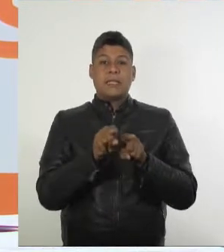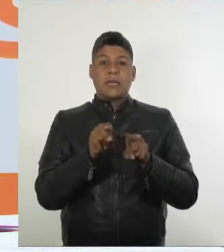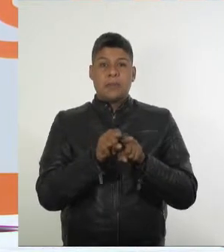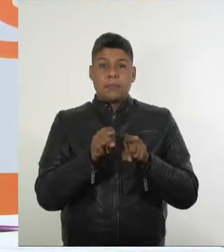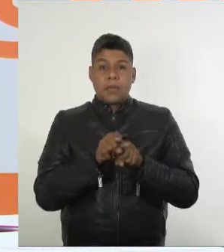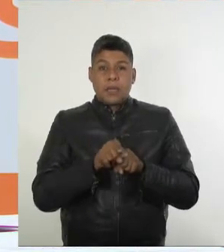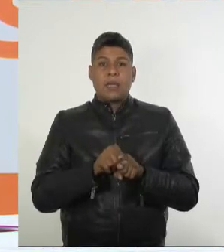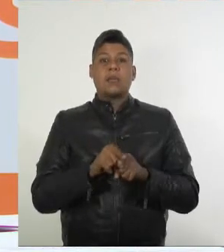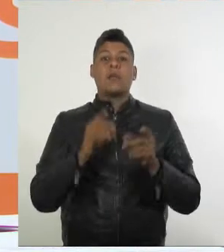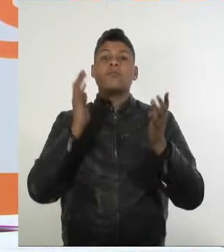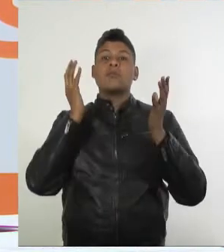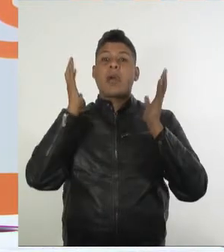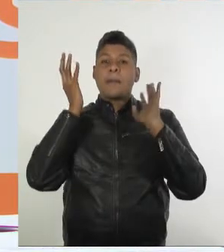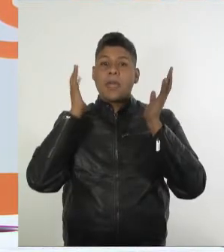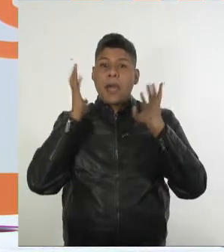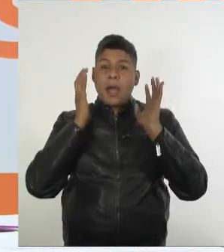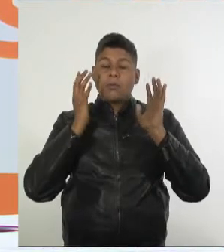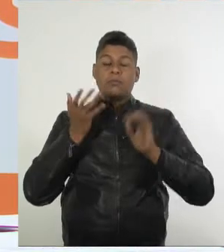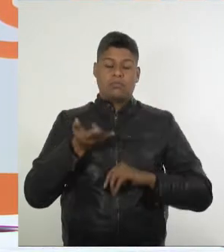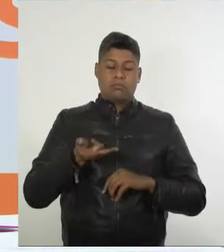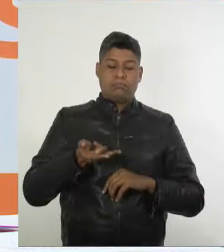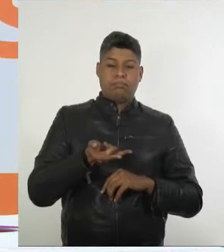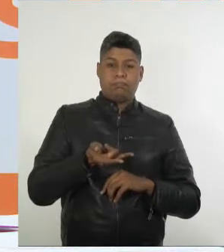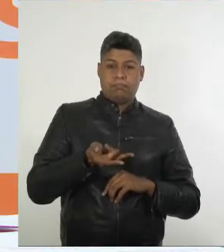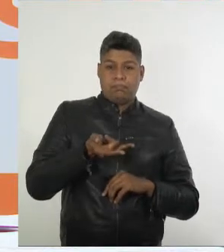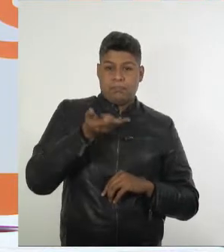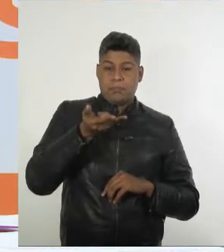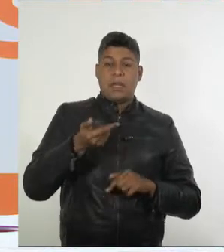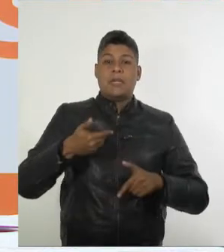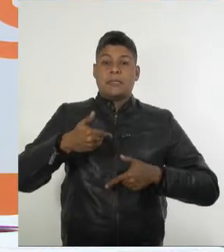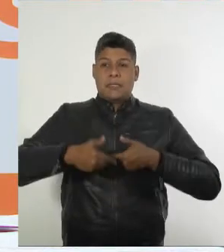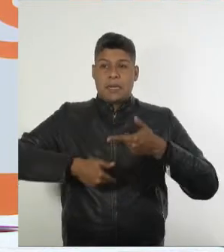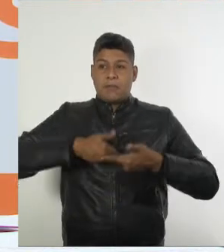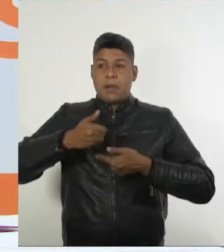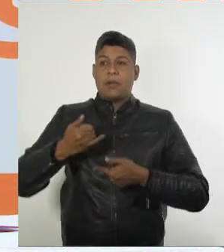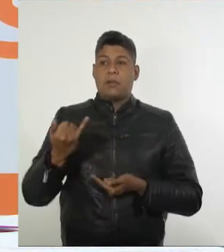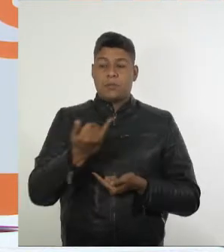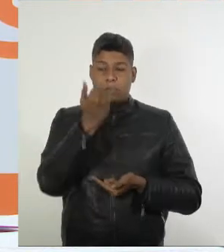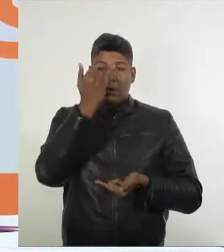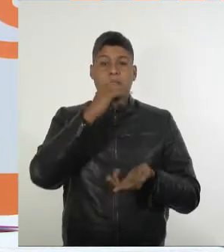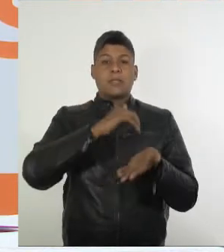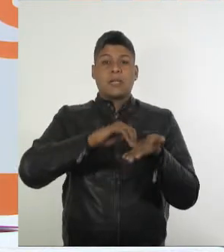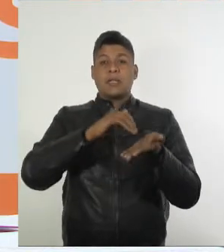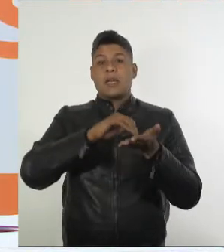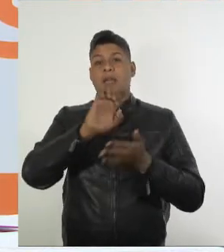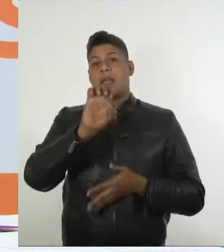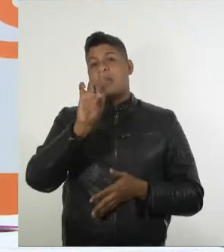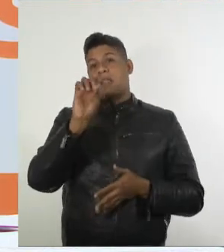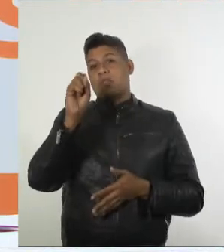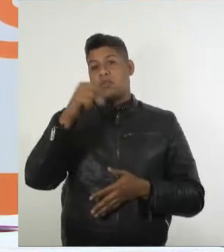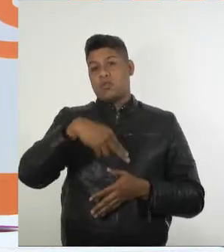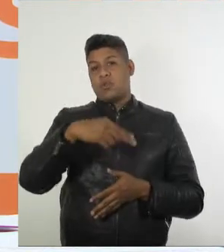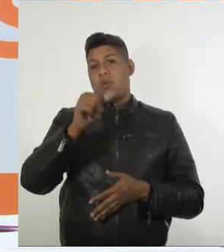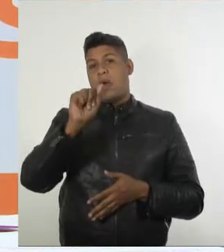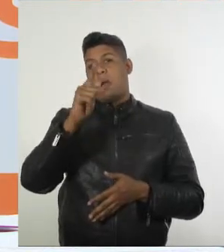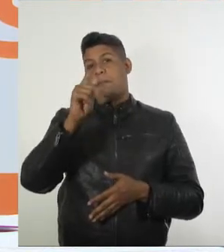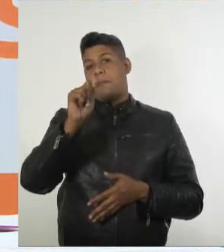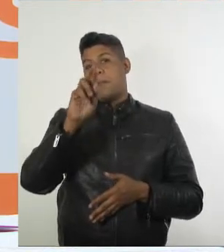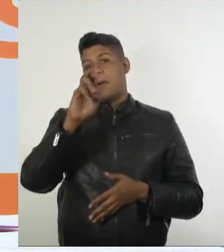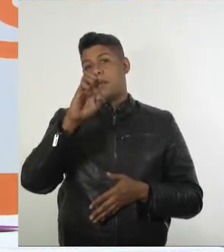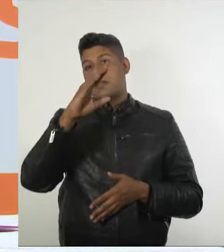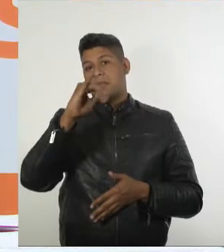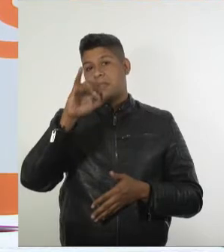nas rodoviárias. É um trabalho super importante que o secretário Desaparecido irá passar para vocês todos os